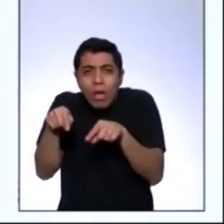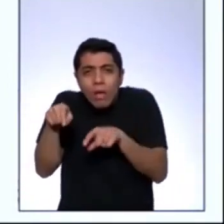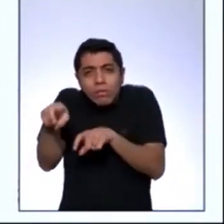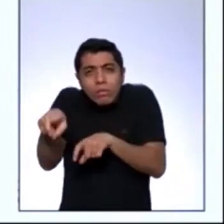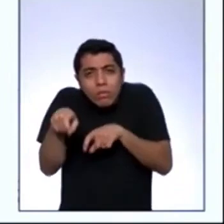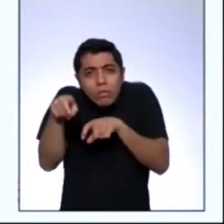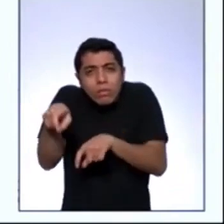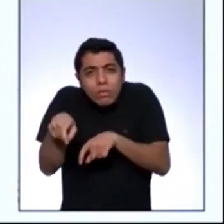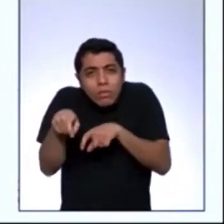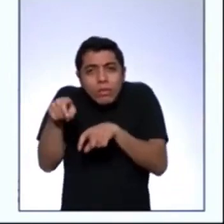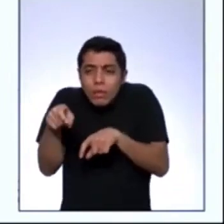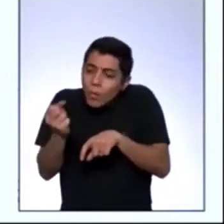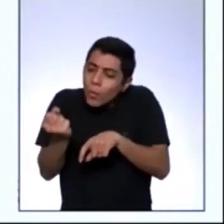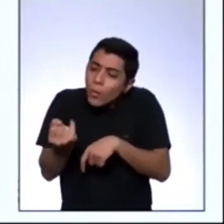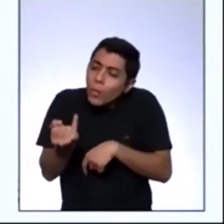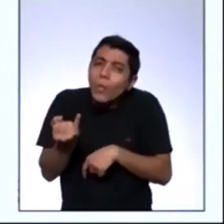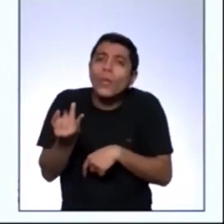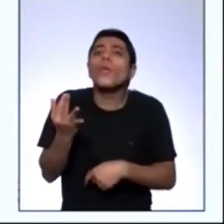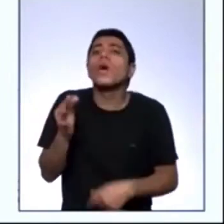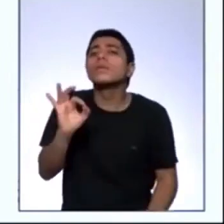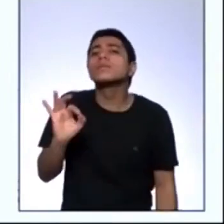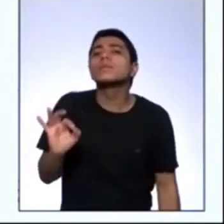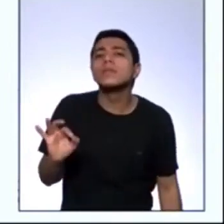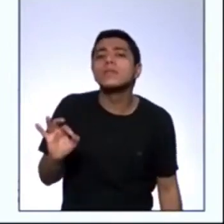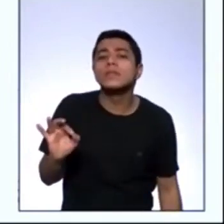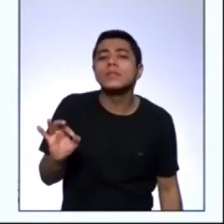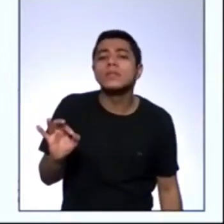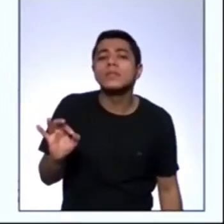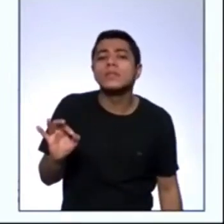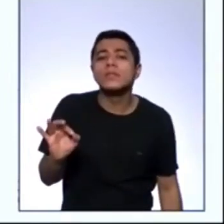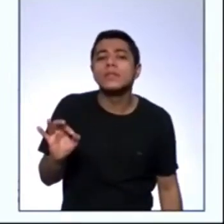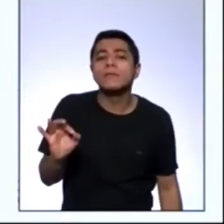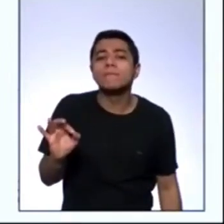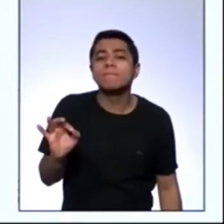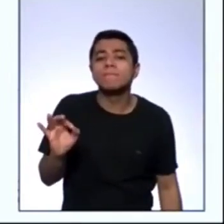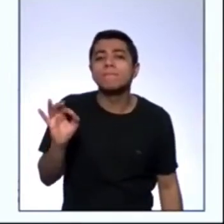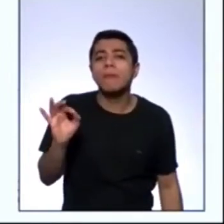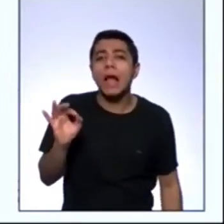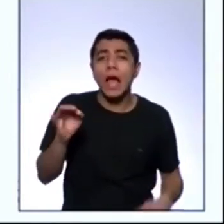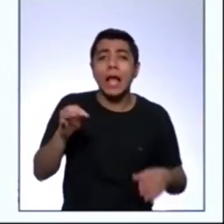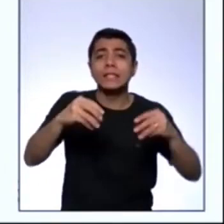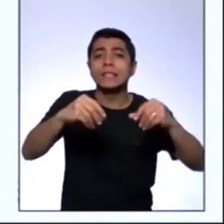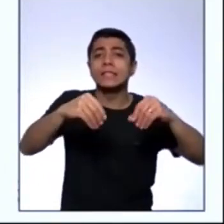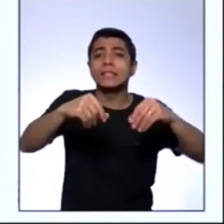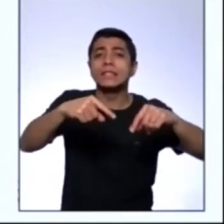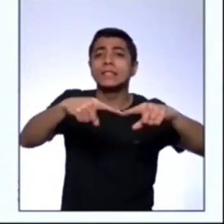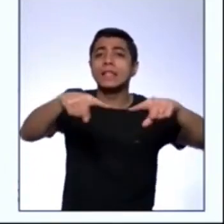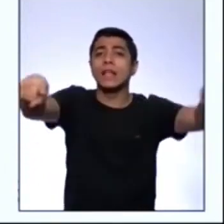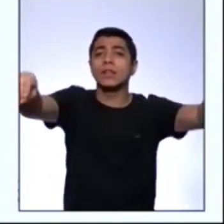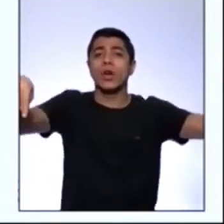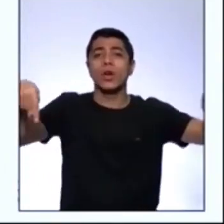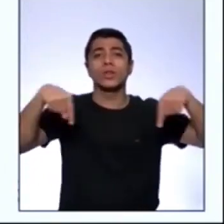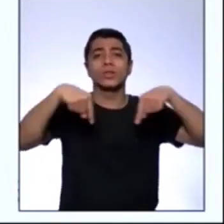relação de visão em relação a área do território brasileiro se notou